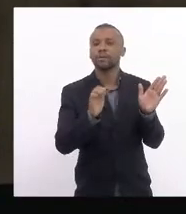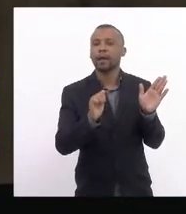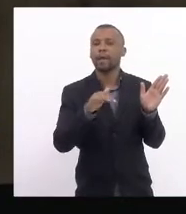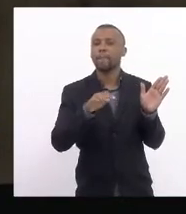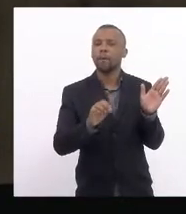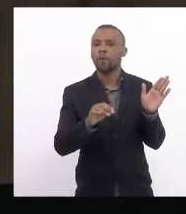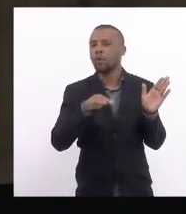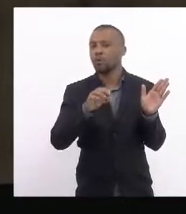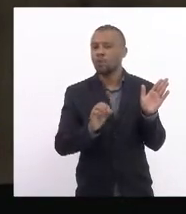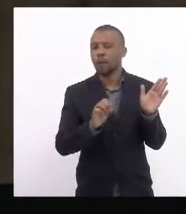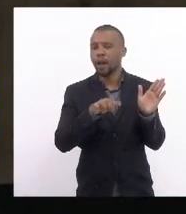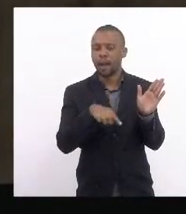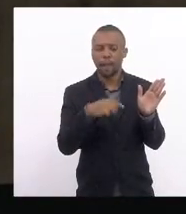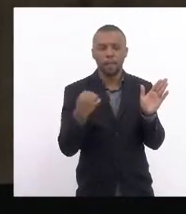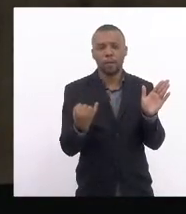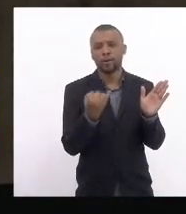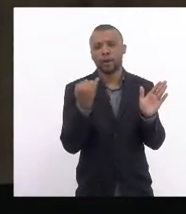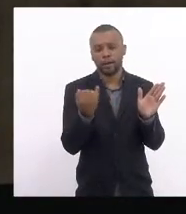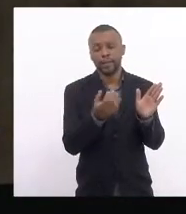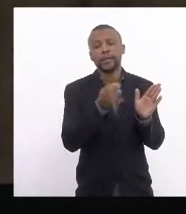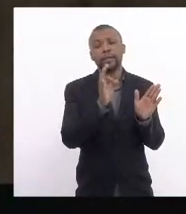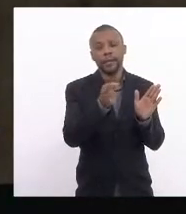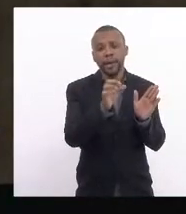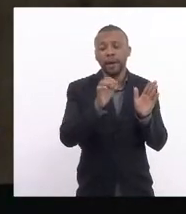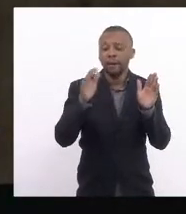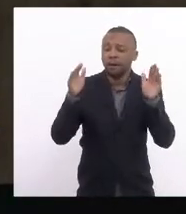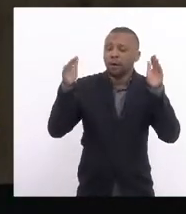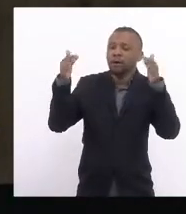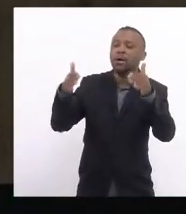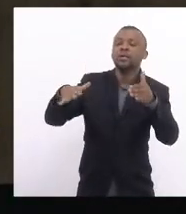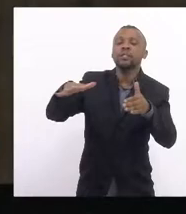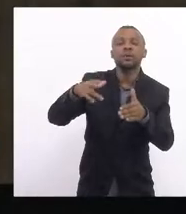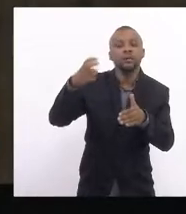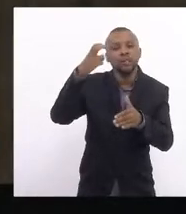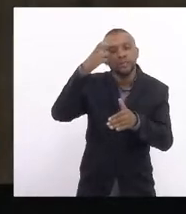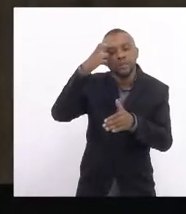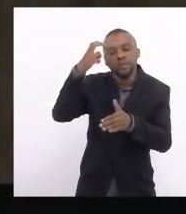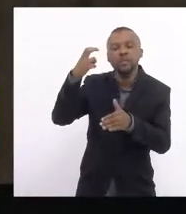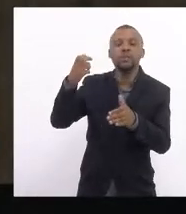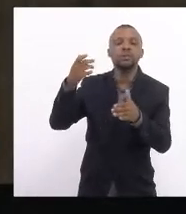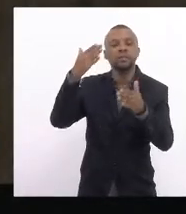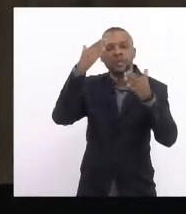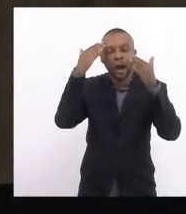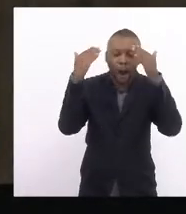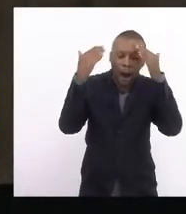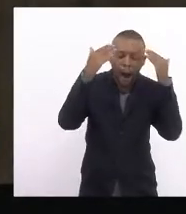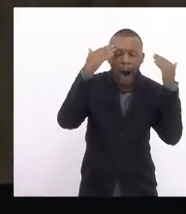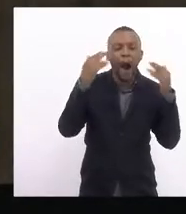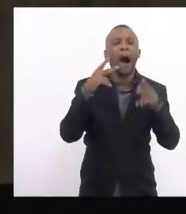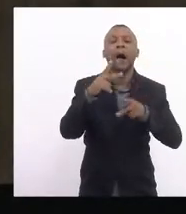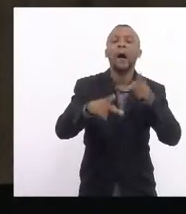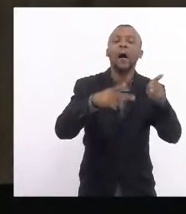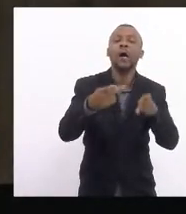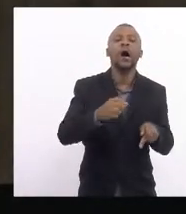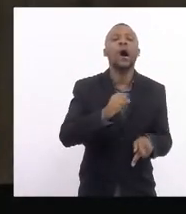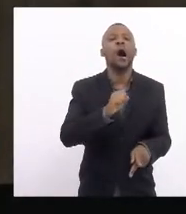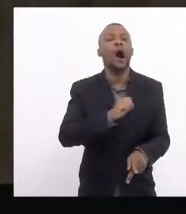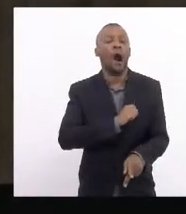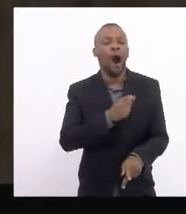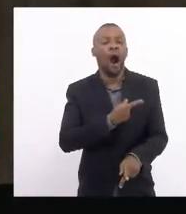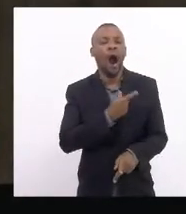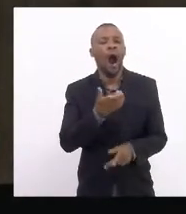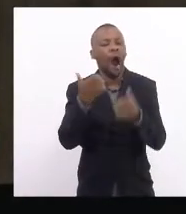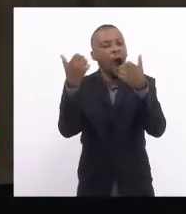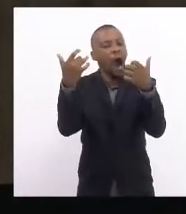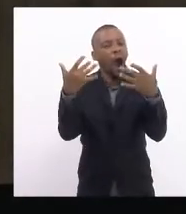é importante sim, se você for dar um caráter cultural de lazer para a população de São Gonçalo. Então, eu queria me expor desta forma e dizer que não